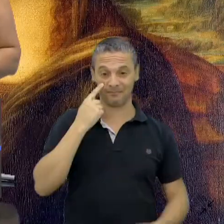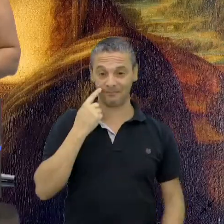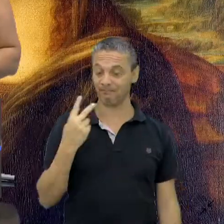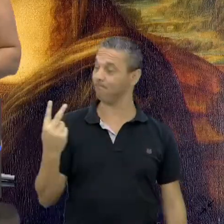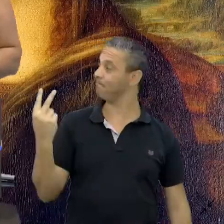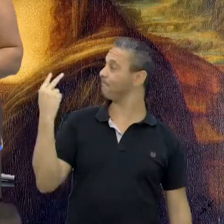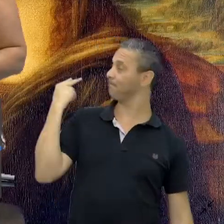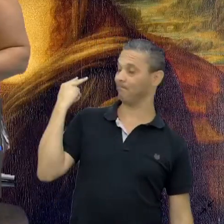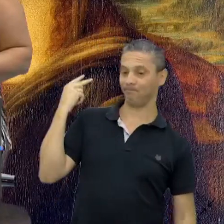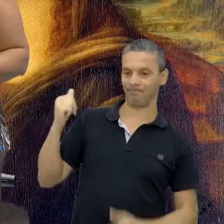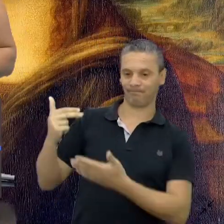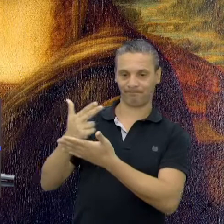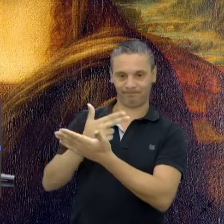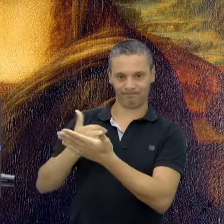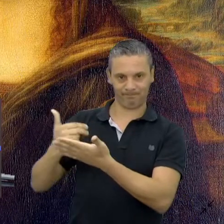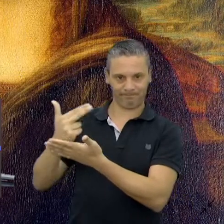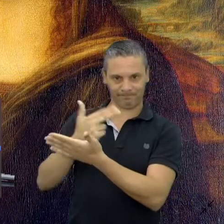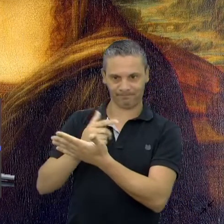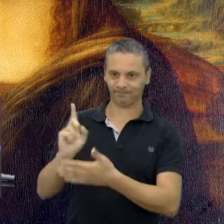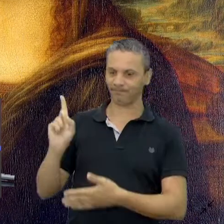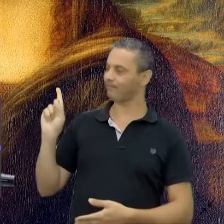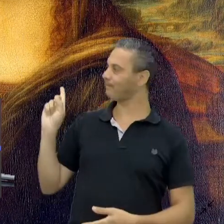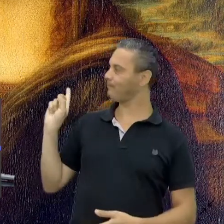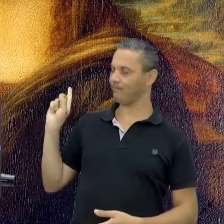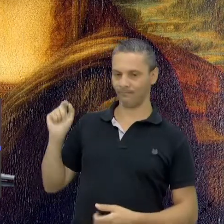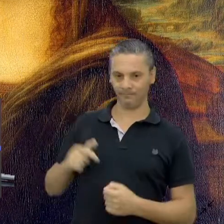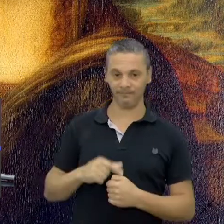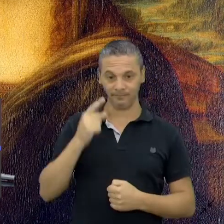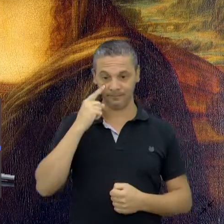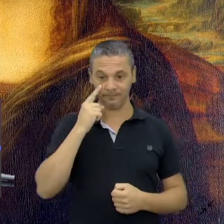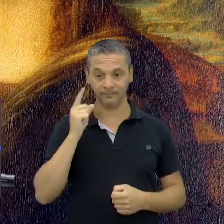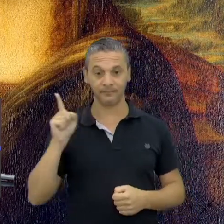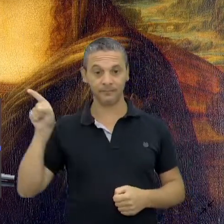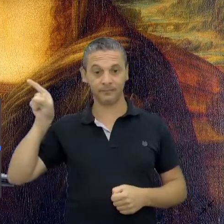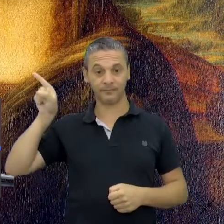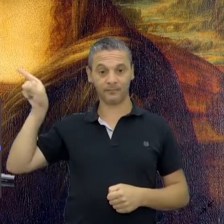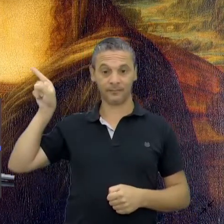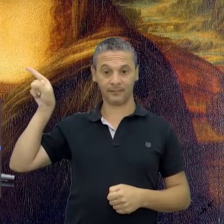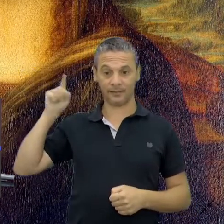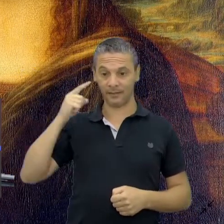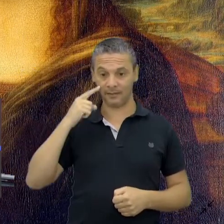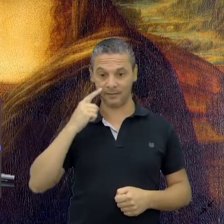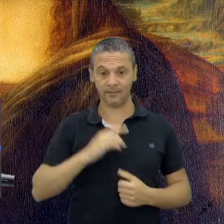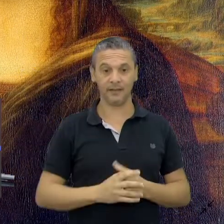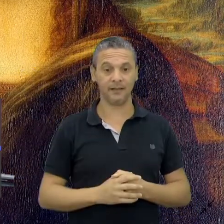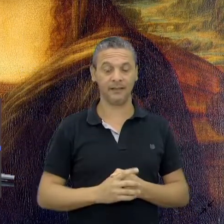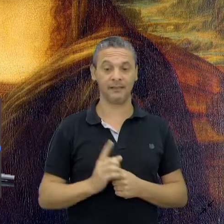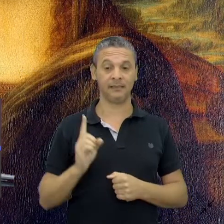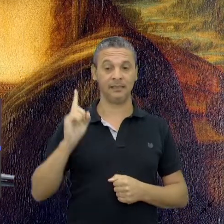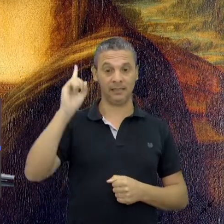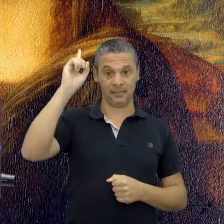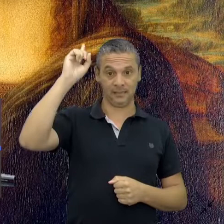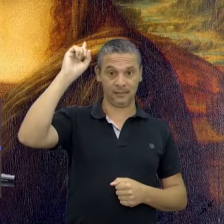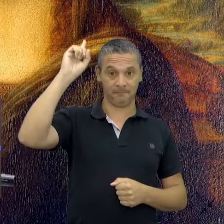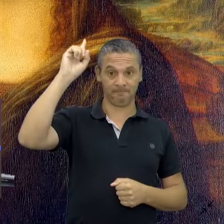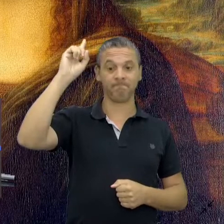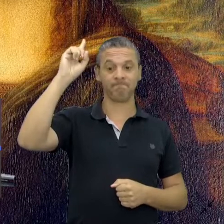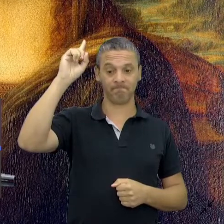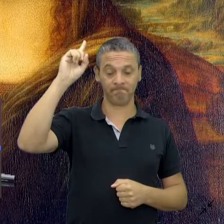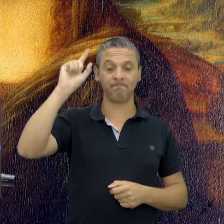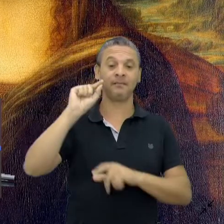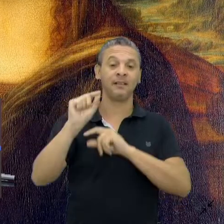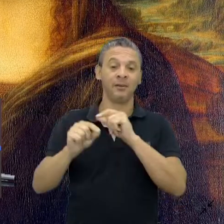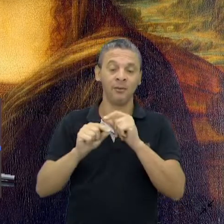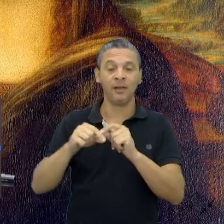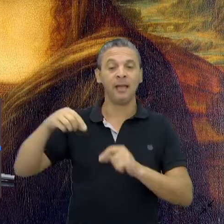temos essas duas imagens aqui. Nós temos desse cantinho aqui, desse outro lado, do lado da Pro Fernanda, nós temos aí